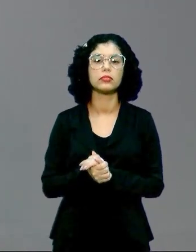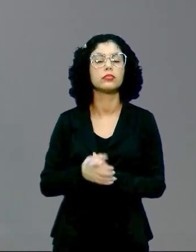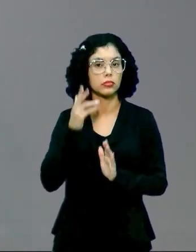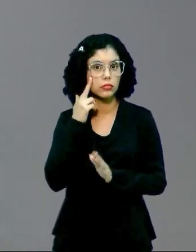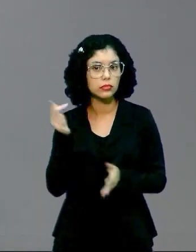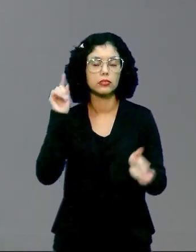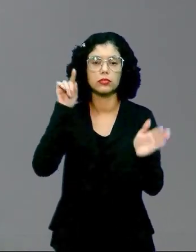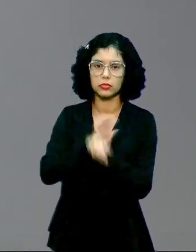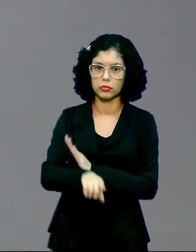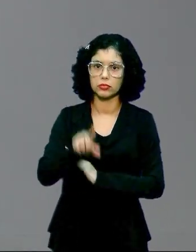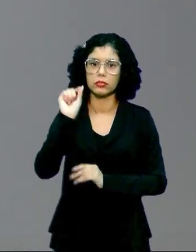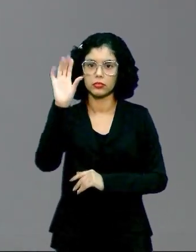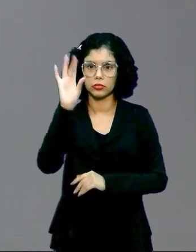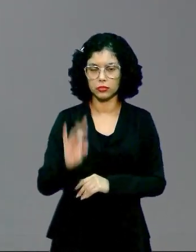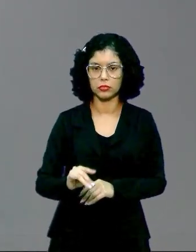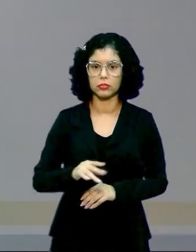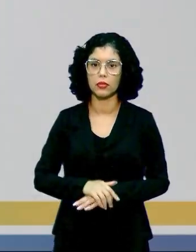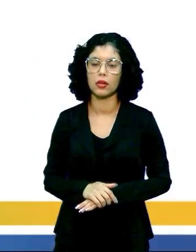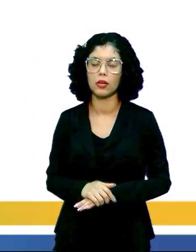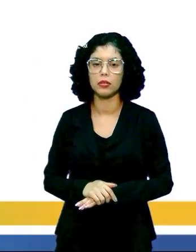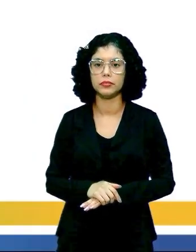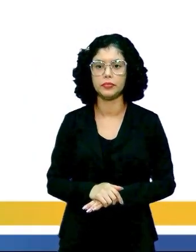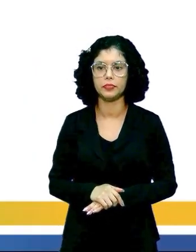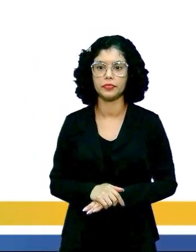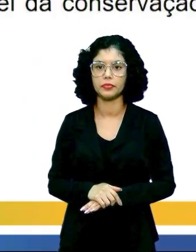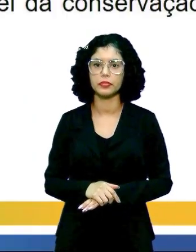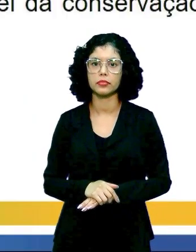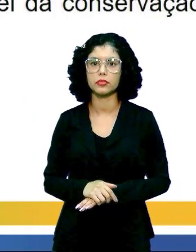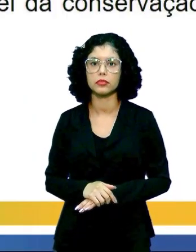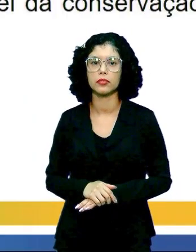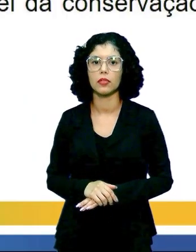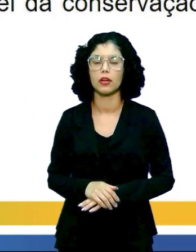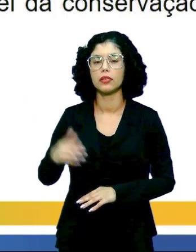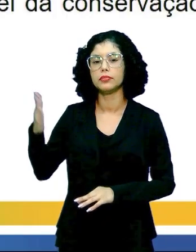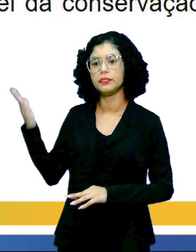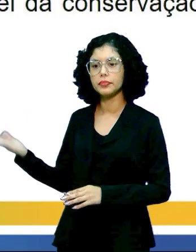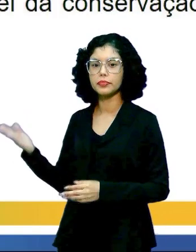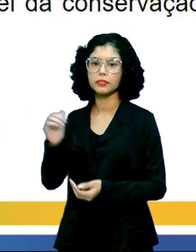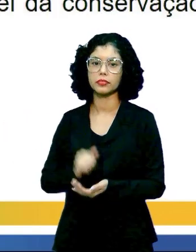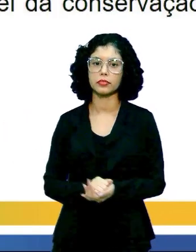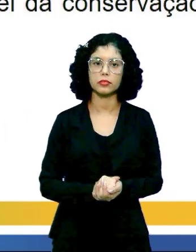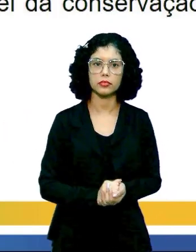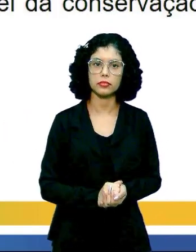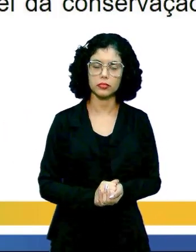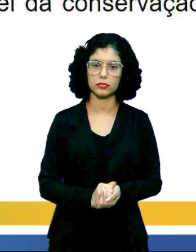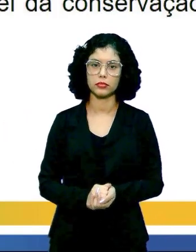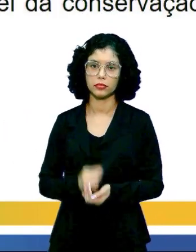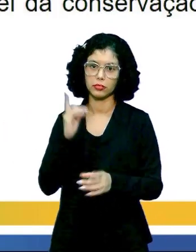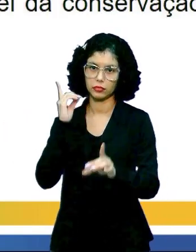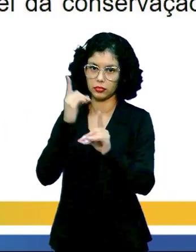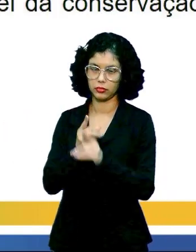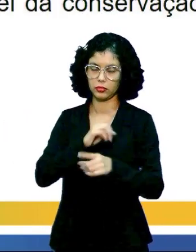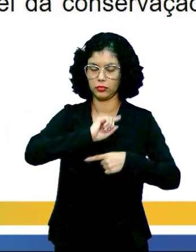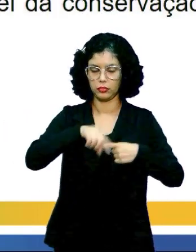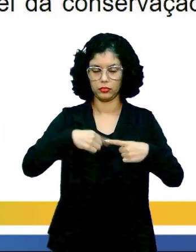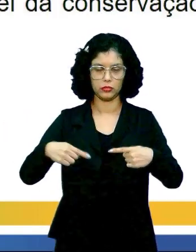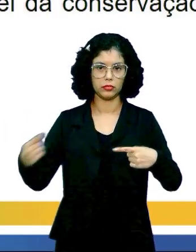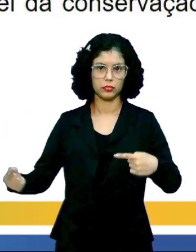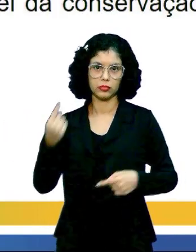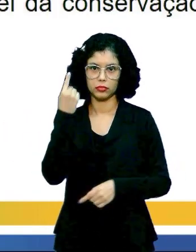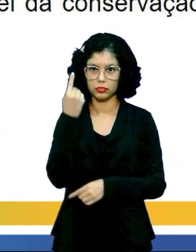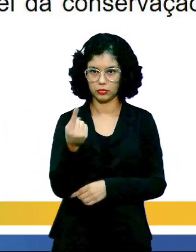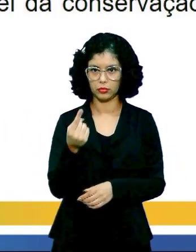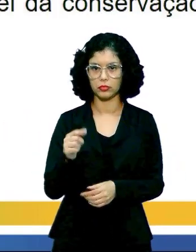comum perguntar o que é cada modelo. Então vamos à primeira questão. A primeira questão diz o seguinte, vocês podem encontrar essa questão lá no livro